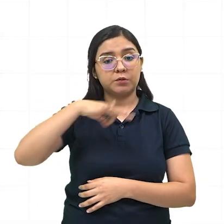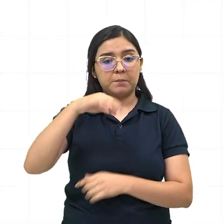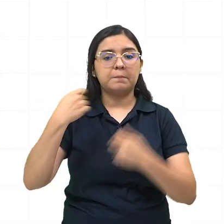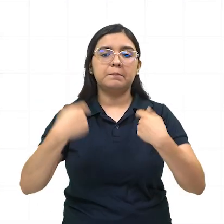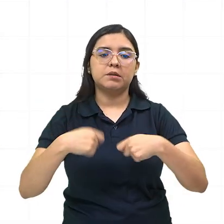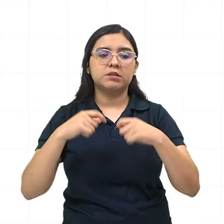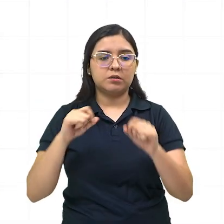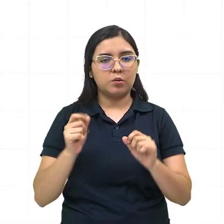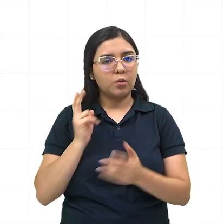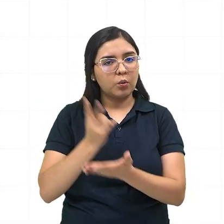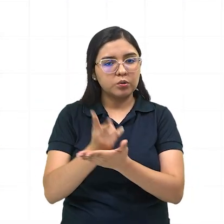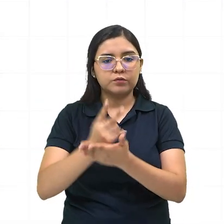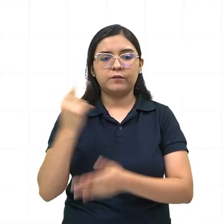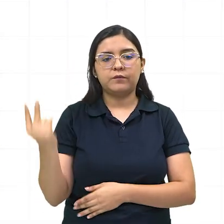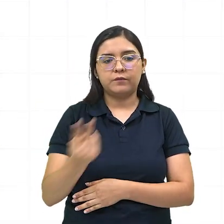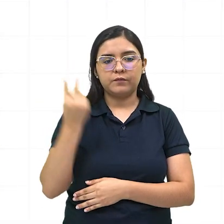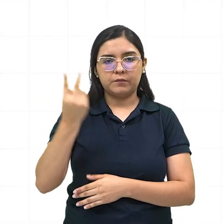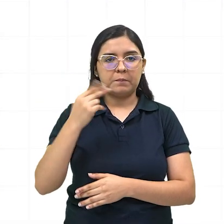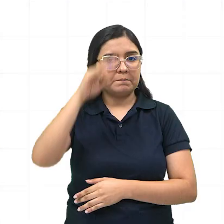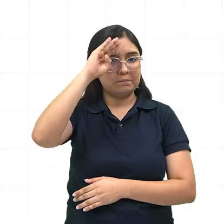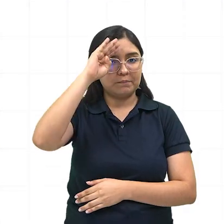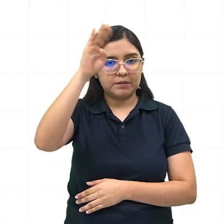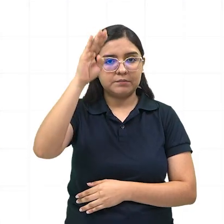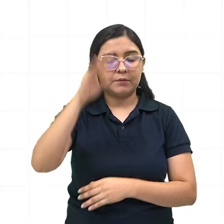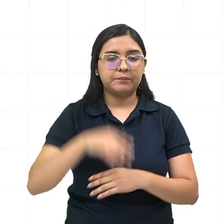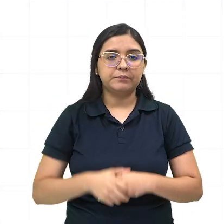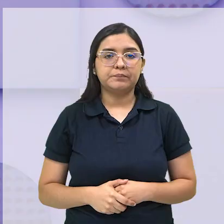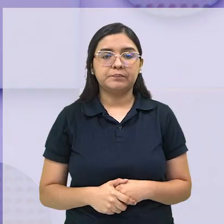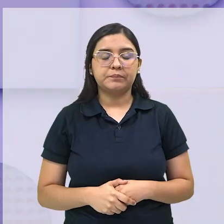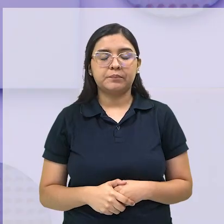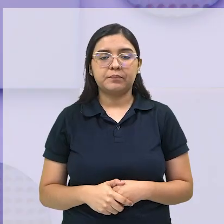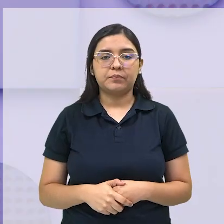devem continuar a ser os valores centrais.